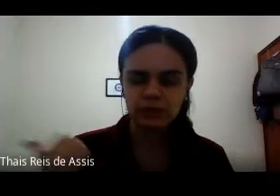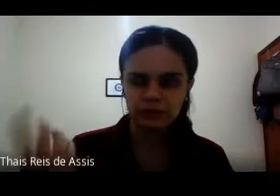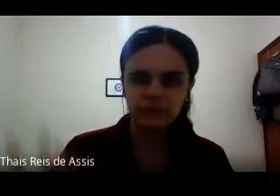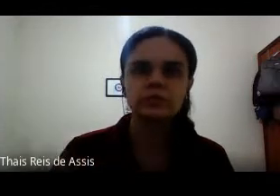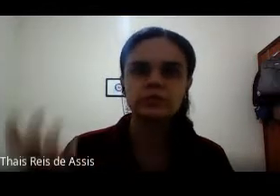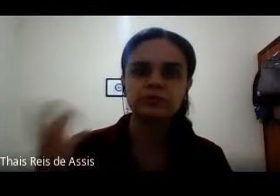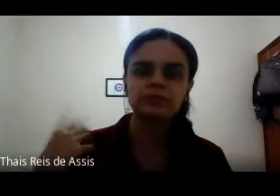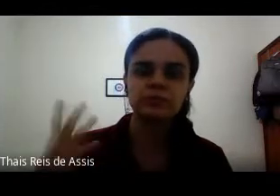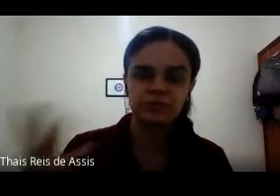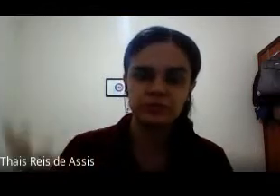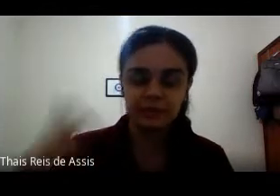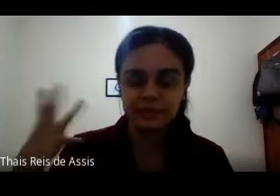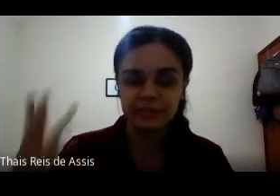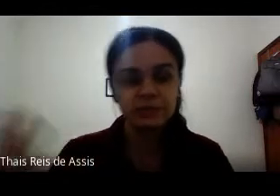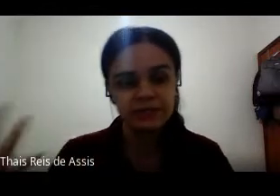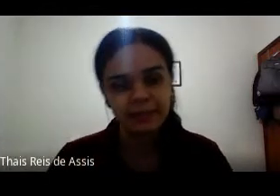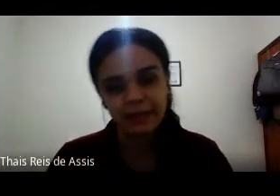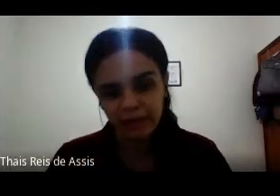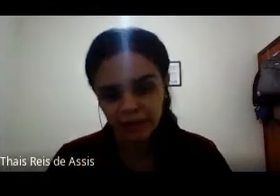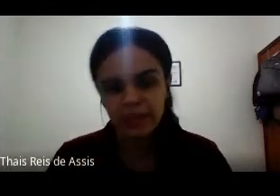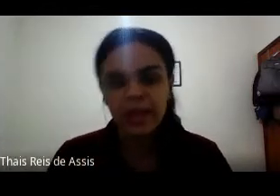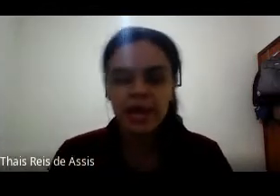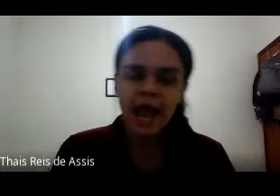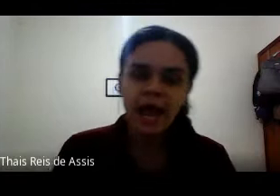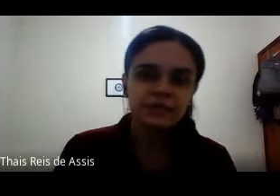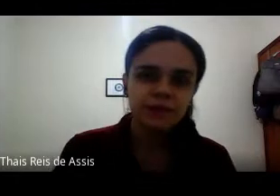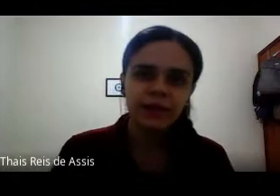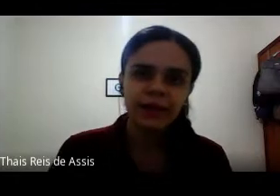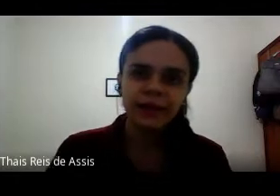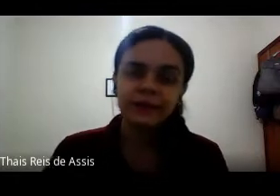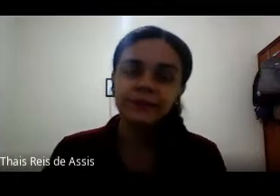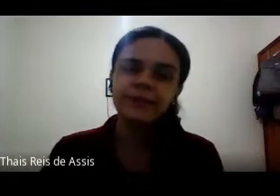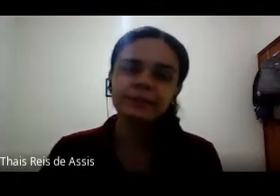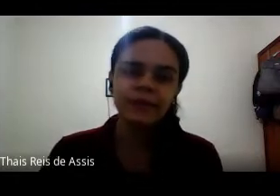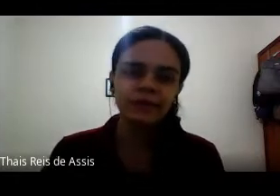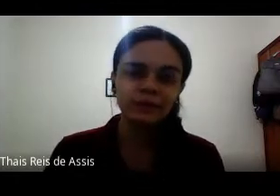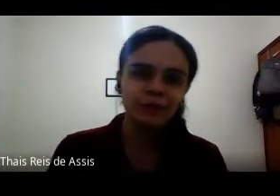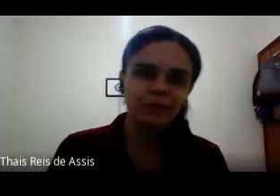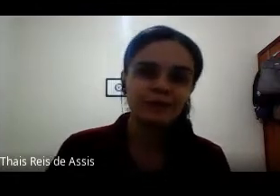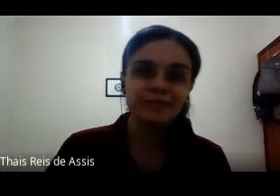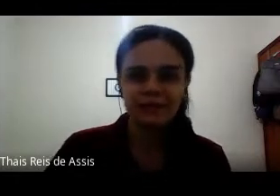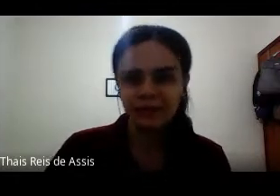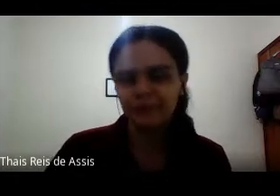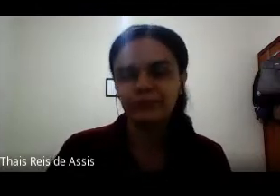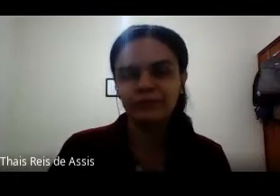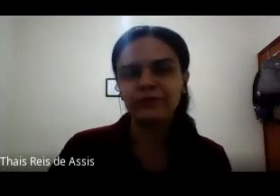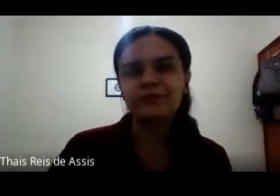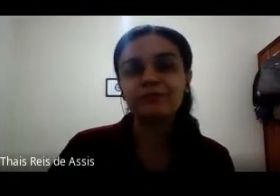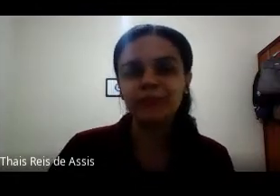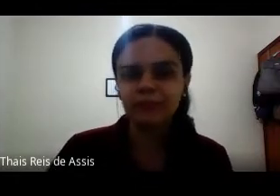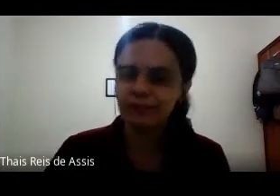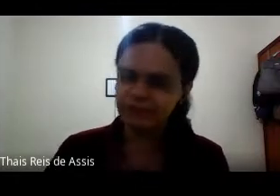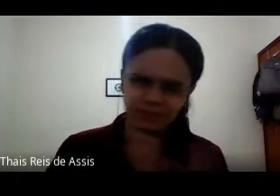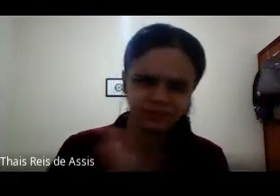quanto professores, futuros professores, precisamos de saber é o quê? A escola ela não detém o monopólio do saber. Foi-se